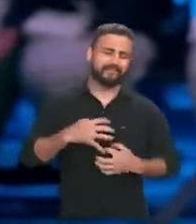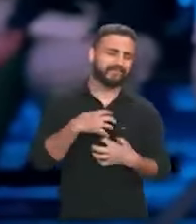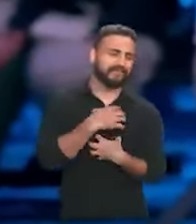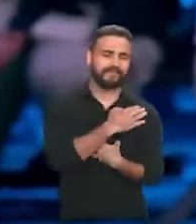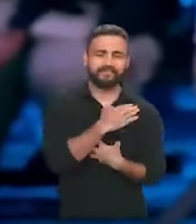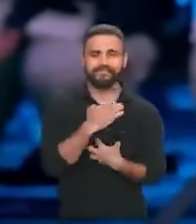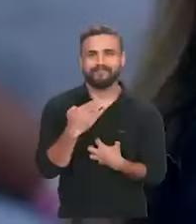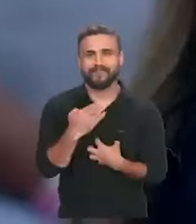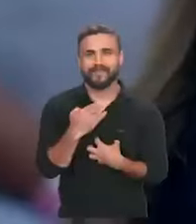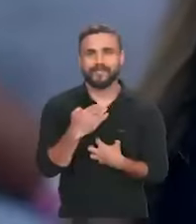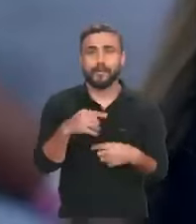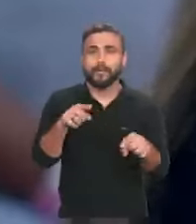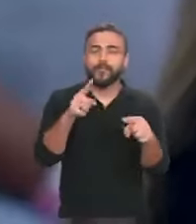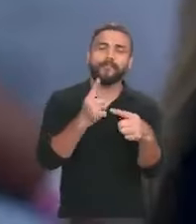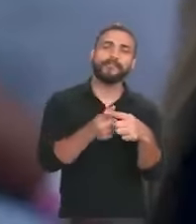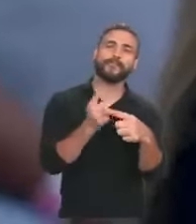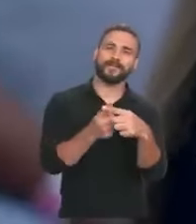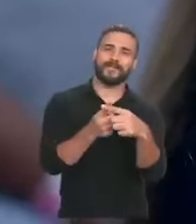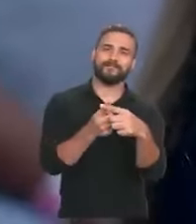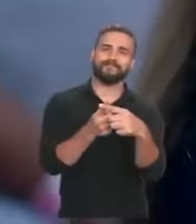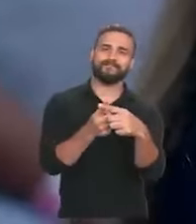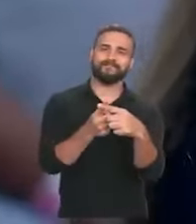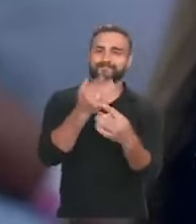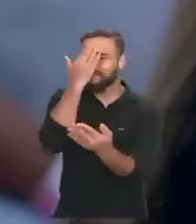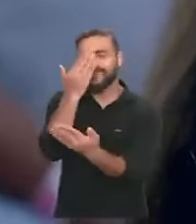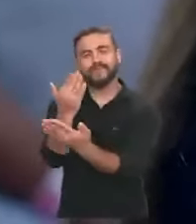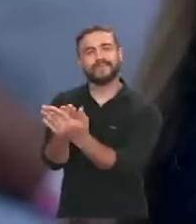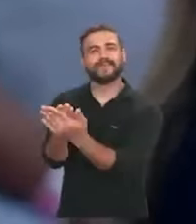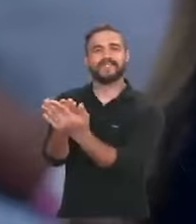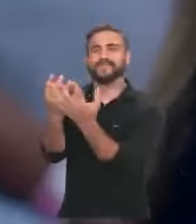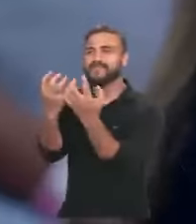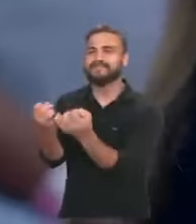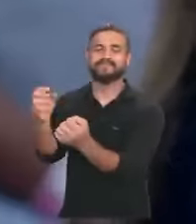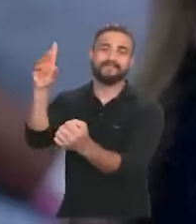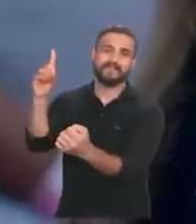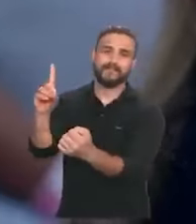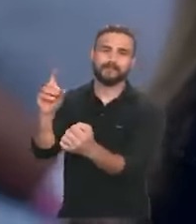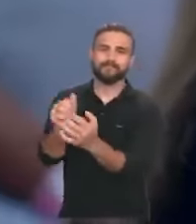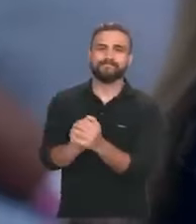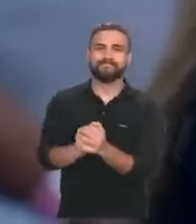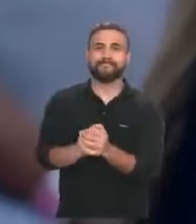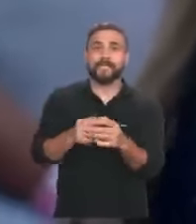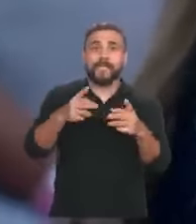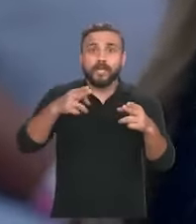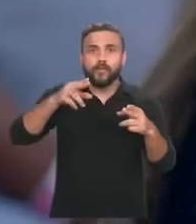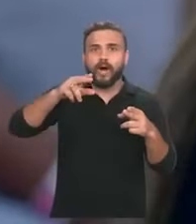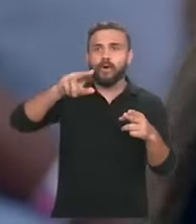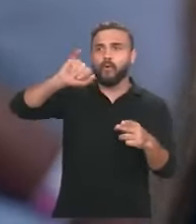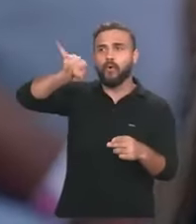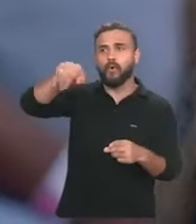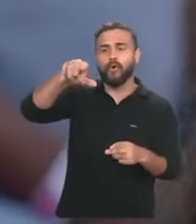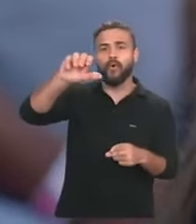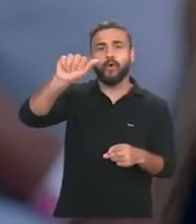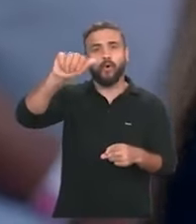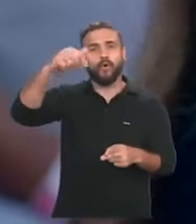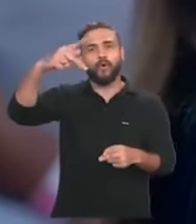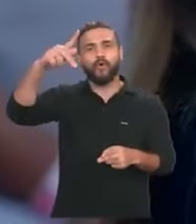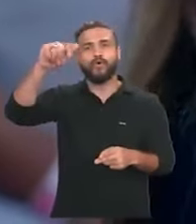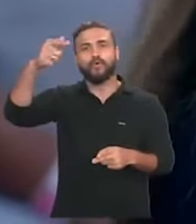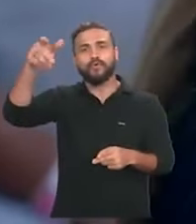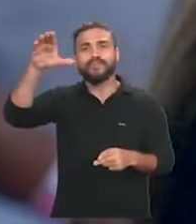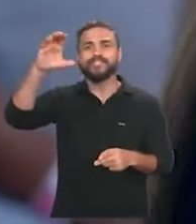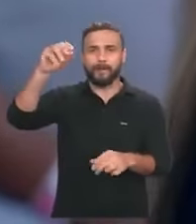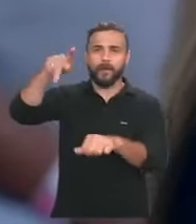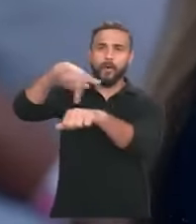fizesse uma análise o Japão hoje antes era Suécia o Japão hoje é o lugar onde tem o maior índice de suicídio no mundo